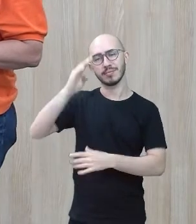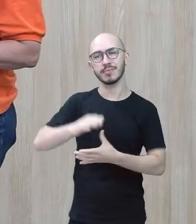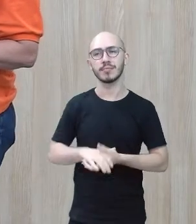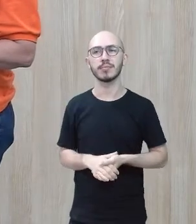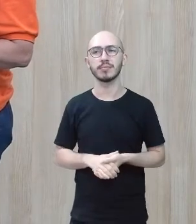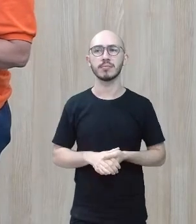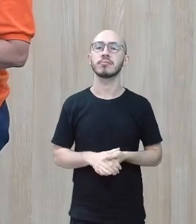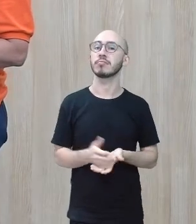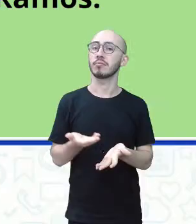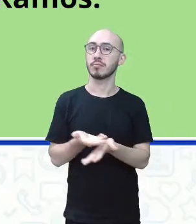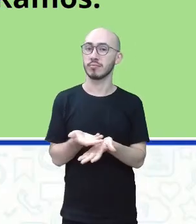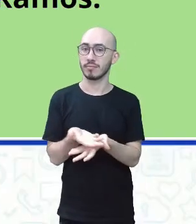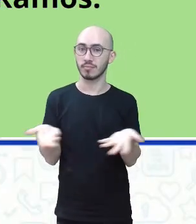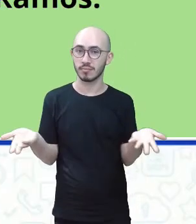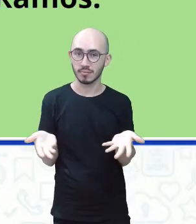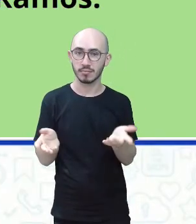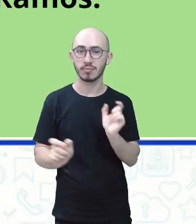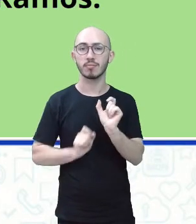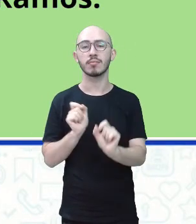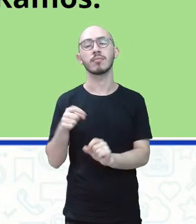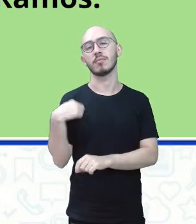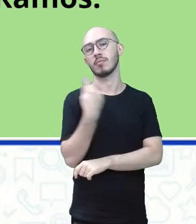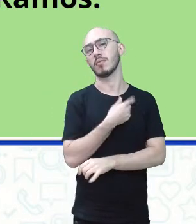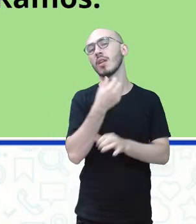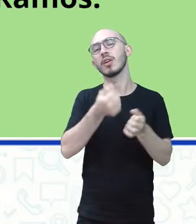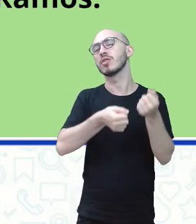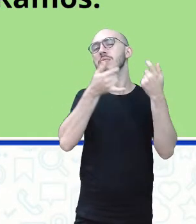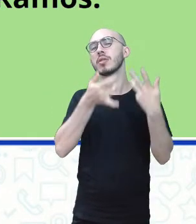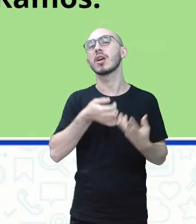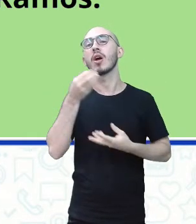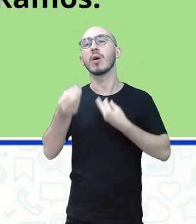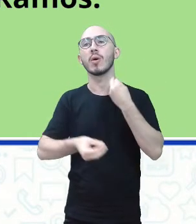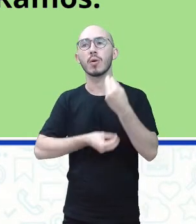Nesta aula vamos falar um pouco da biografia de